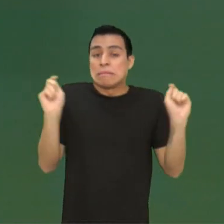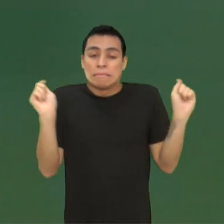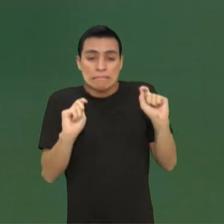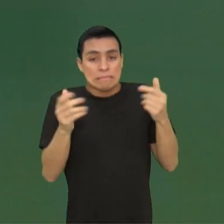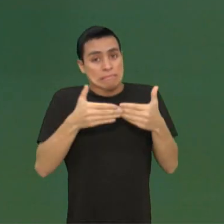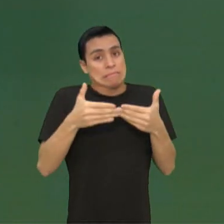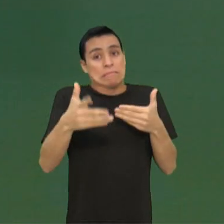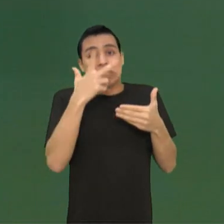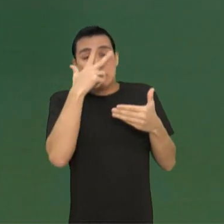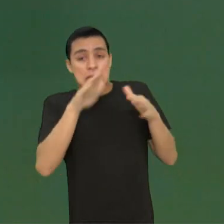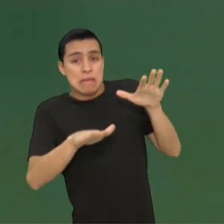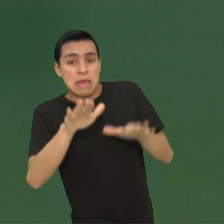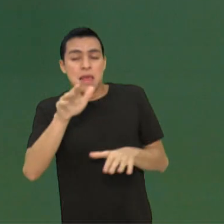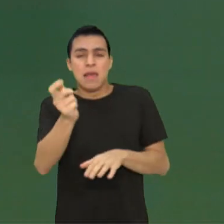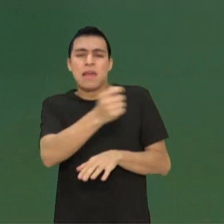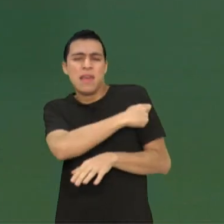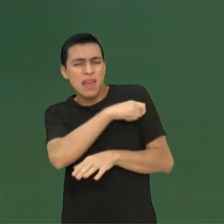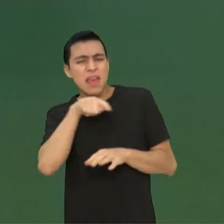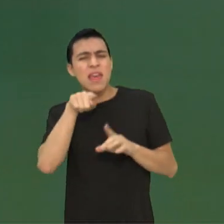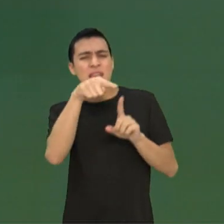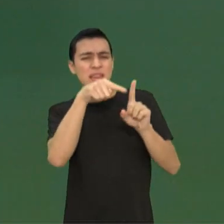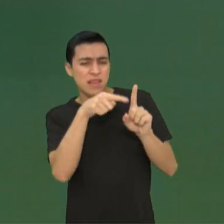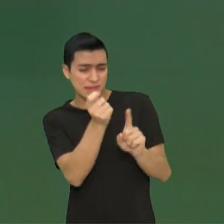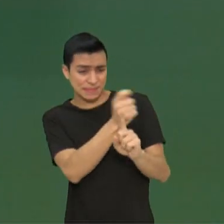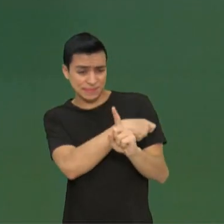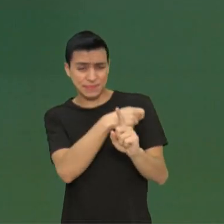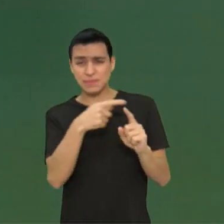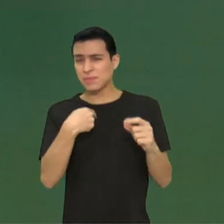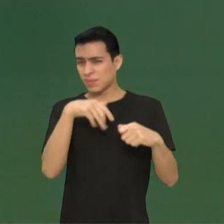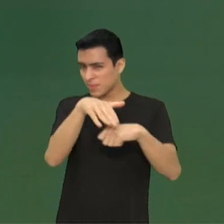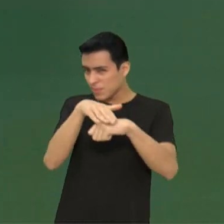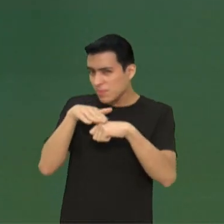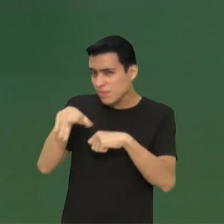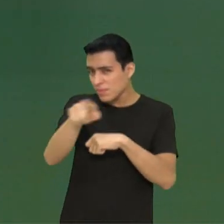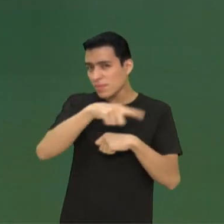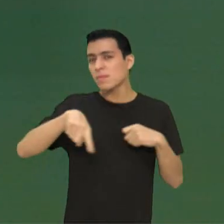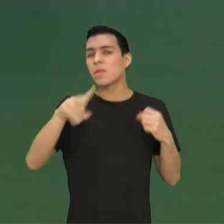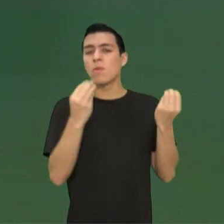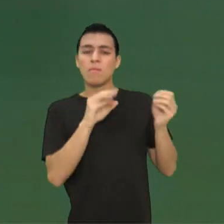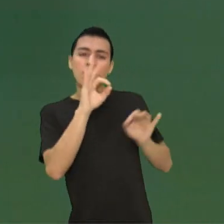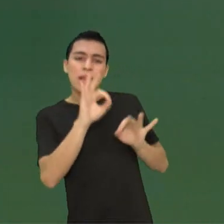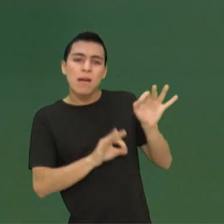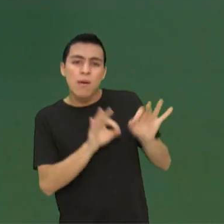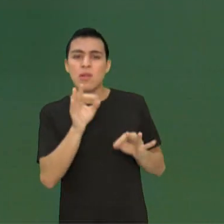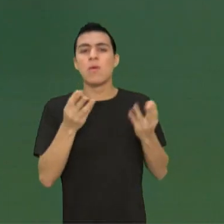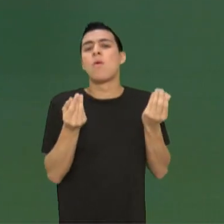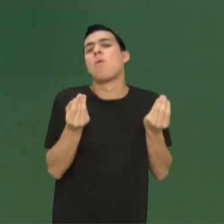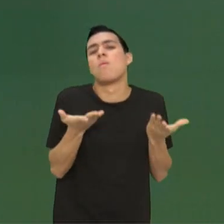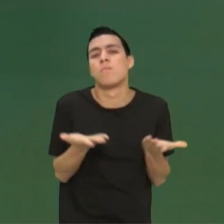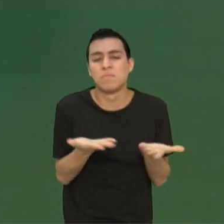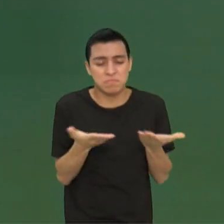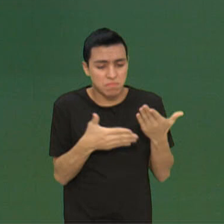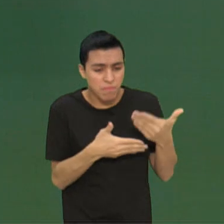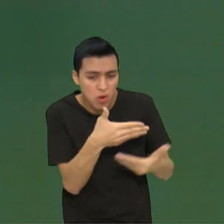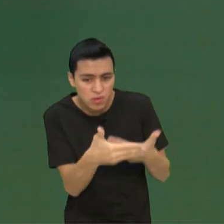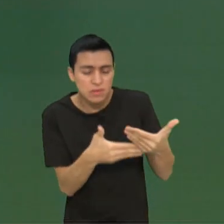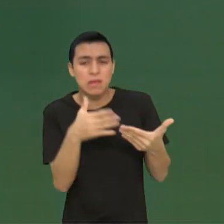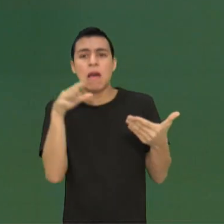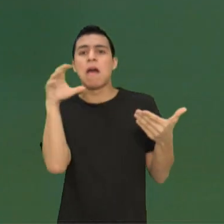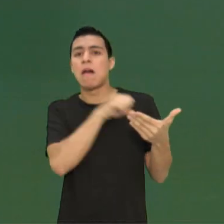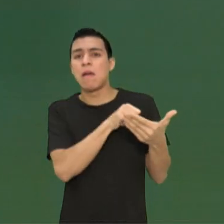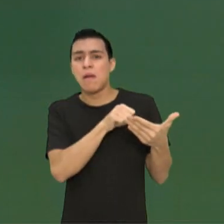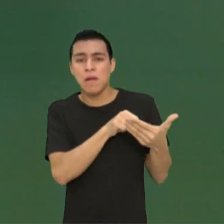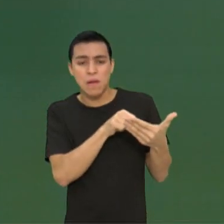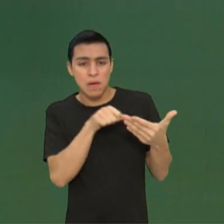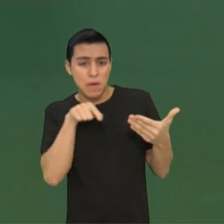vacina. Esse tipo de vacina, eu já vou conversar com vocês sobre como é a elaboração, por que está sendo um processo tão rápido